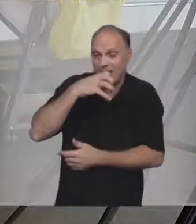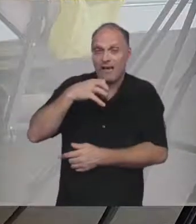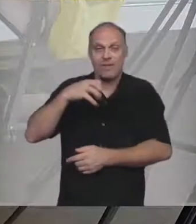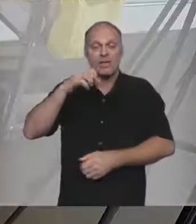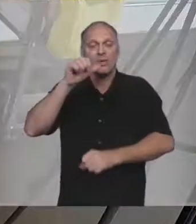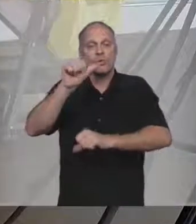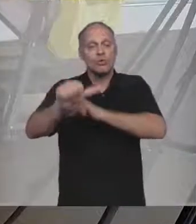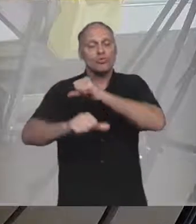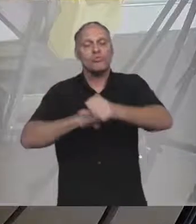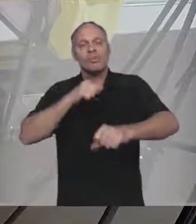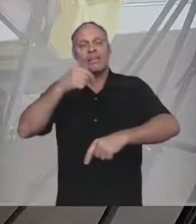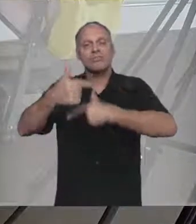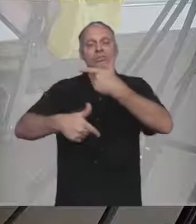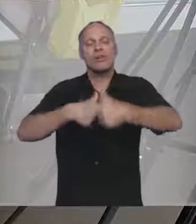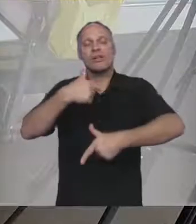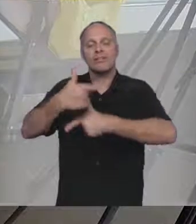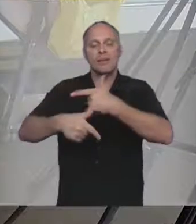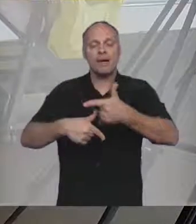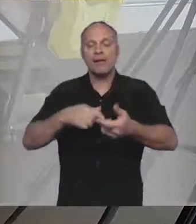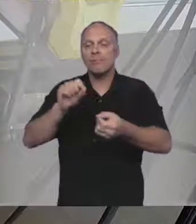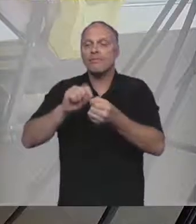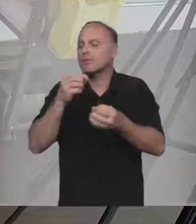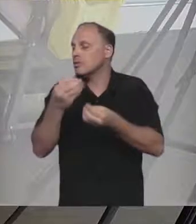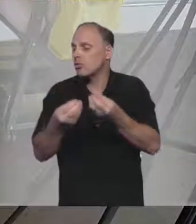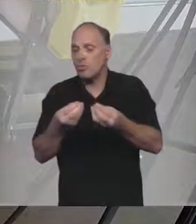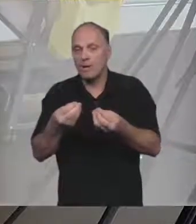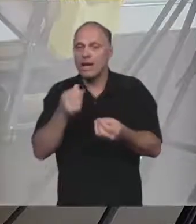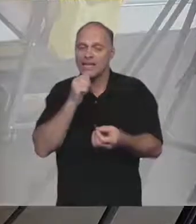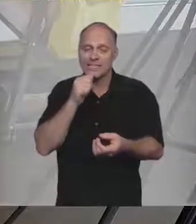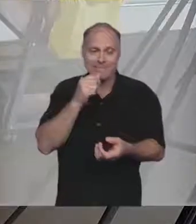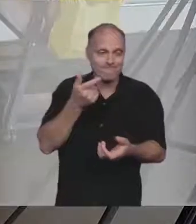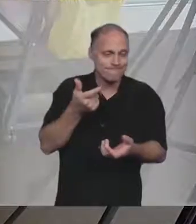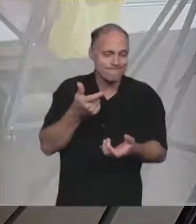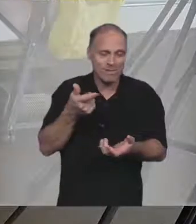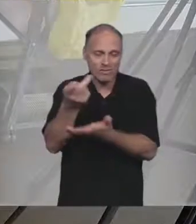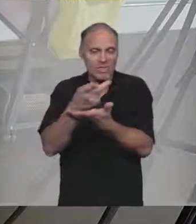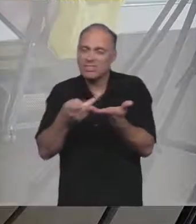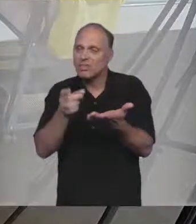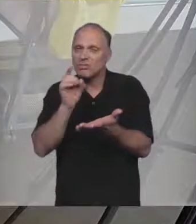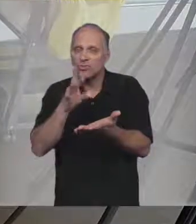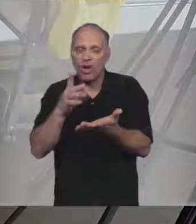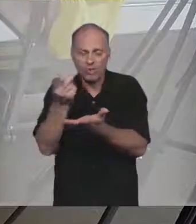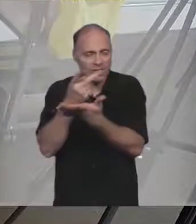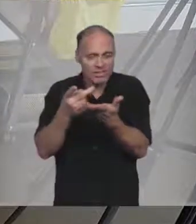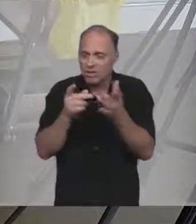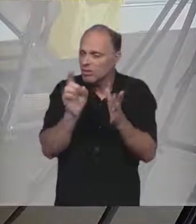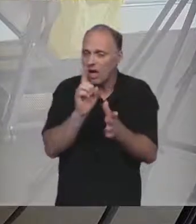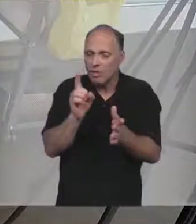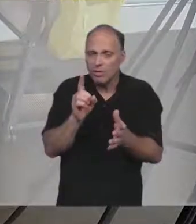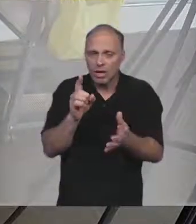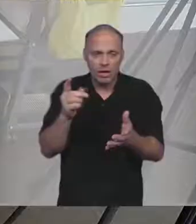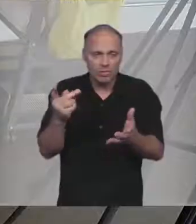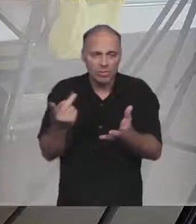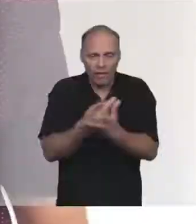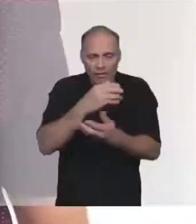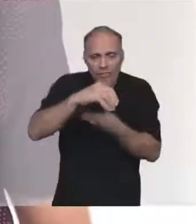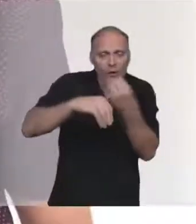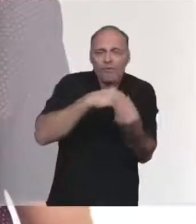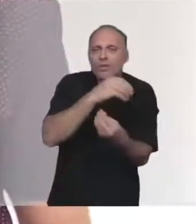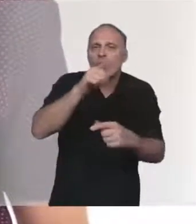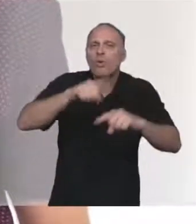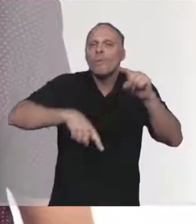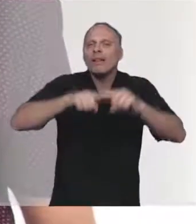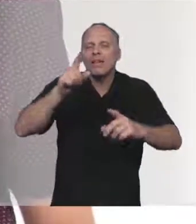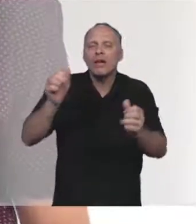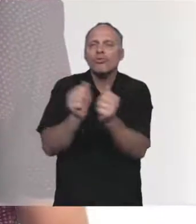uma matéria-prima para construir um trabalho. Então eu não tratava o desenho somente como desenho, né?